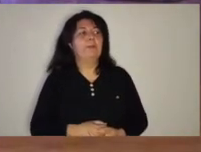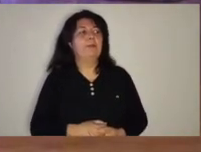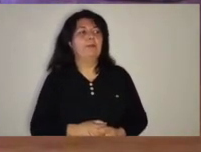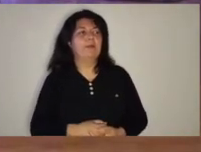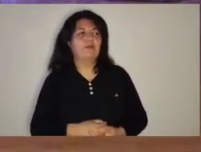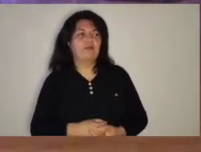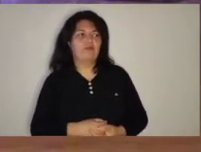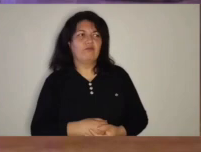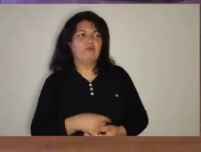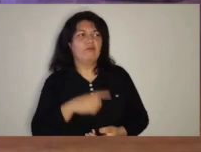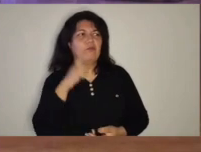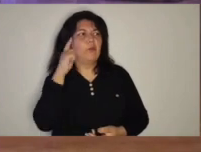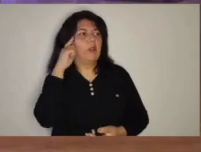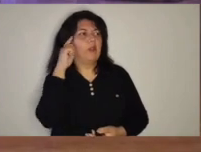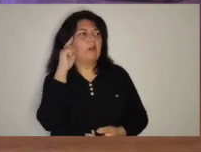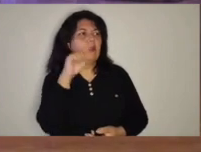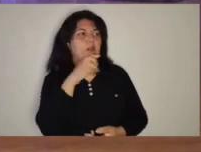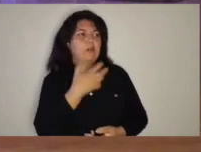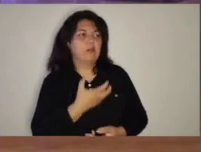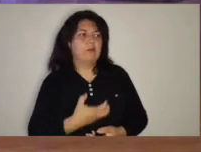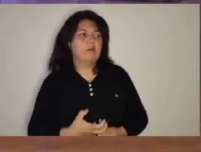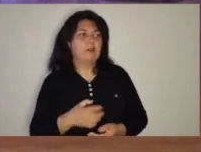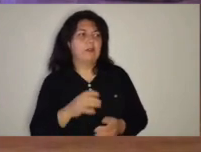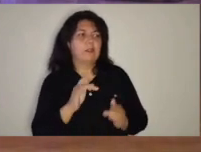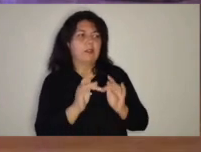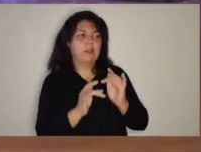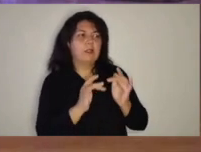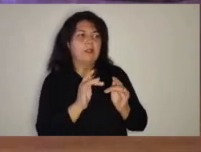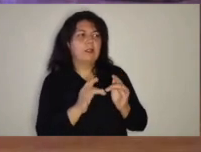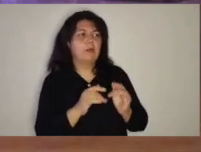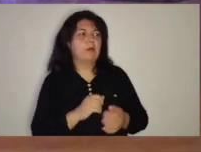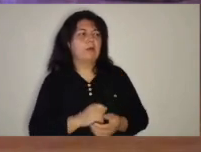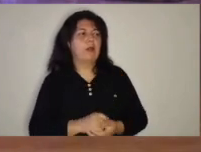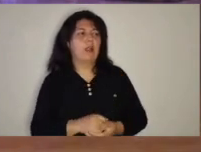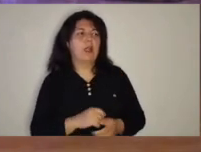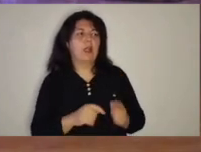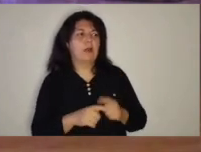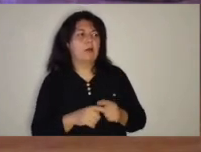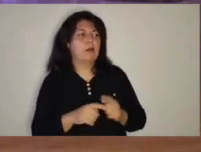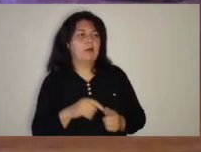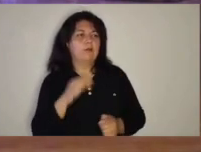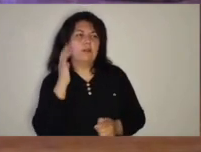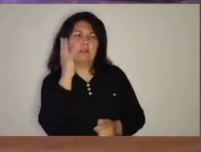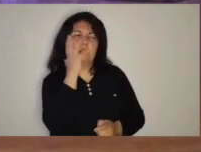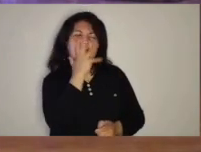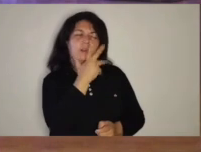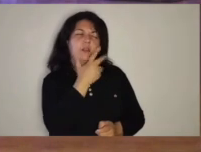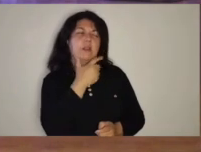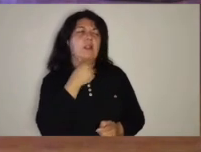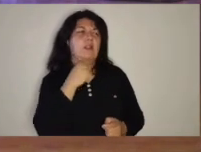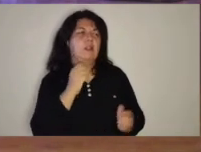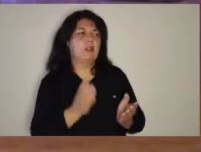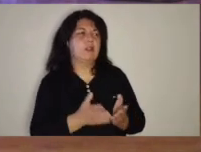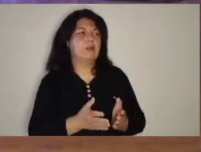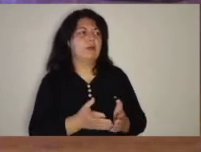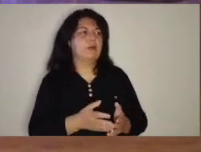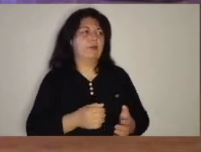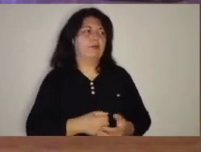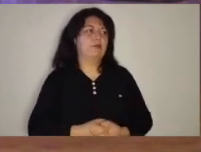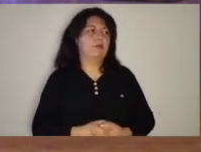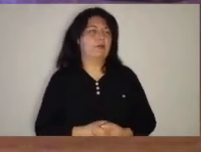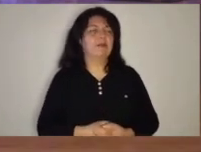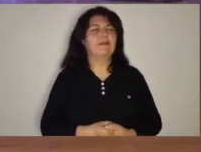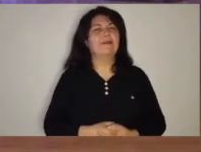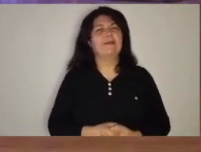um gato hoje, hein? Irmãos, elogia. Ele passa um perfume e fala, vem aqui, mãe. Eu, meu Deus, que homem